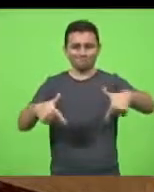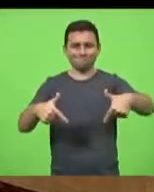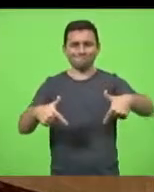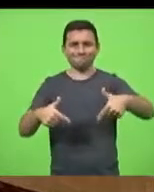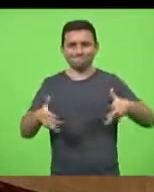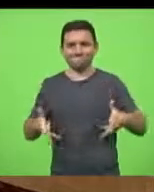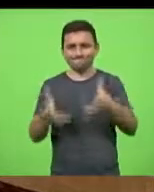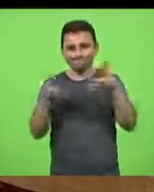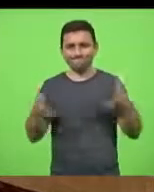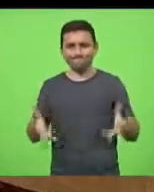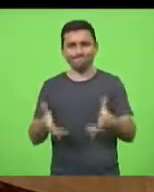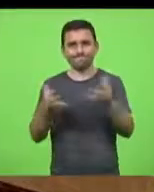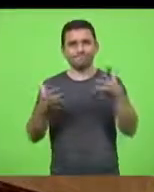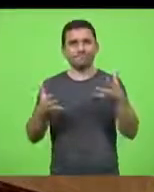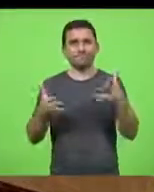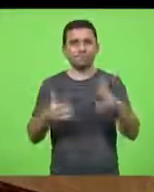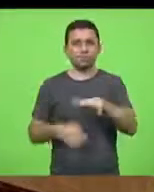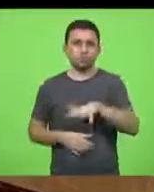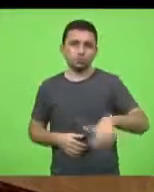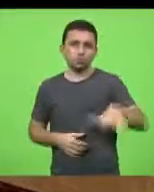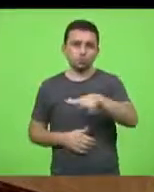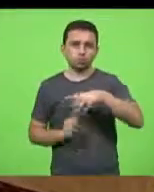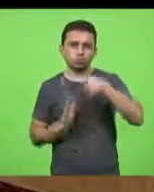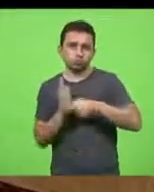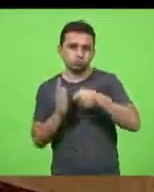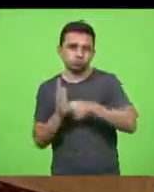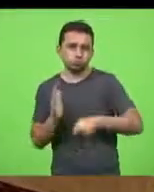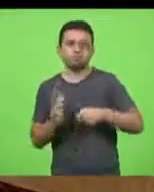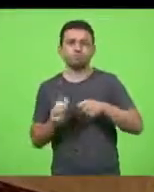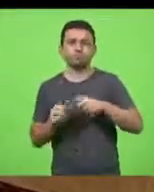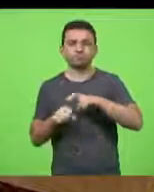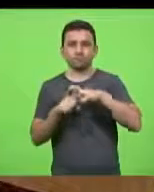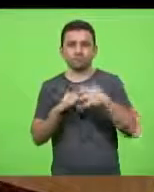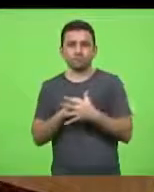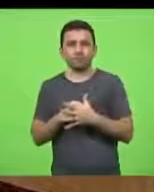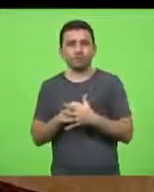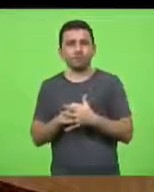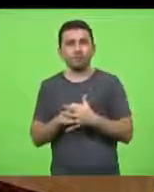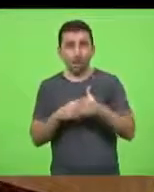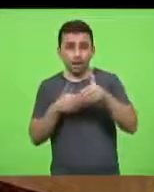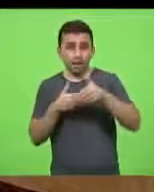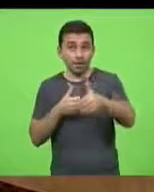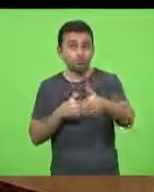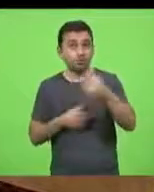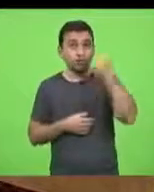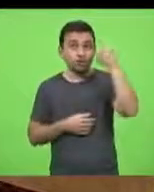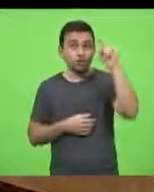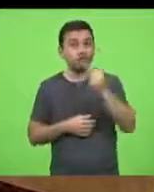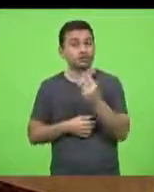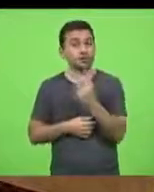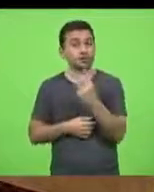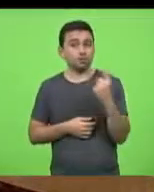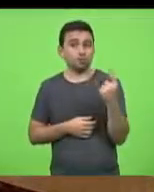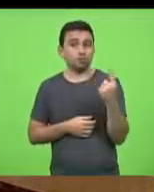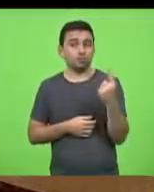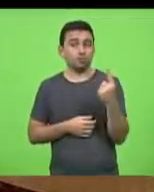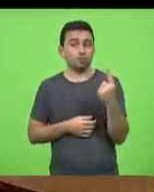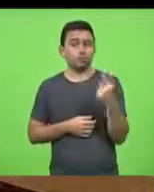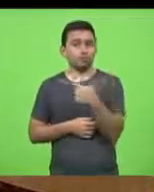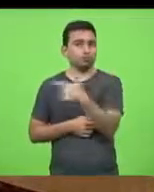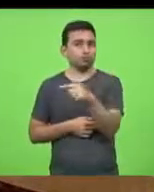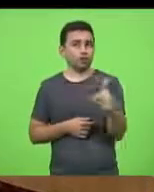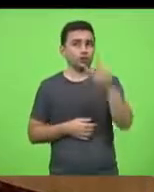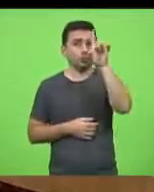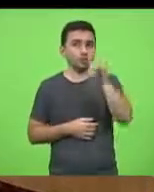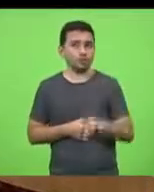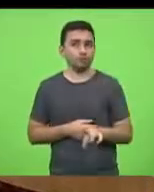incentivo, na frente da batalha contra o Covid, a partir do dia 31, não terão mais direito